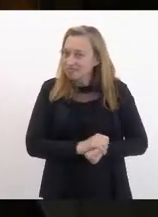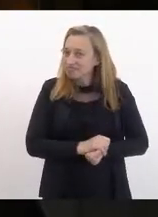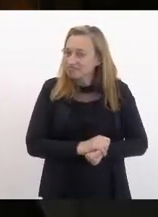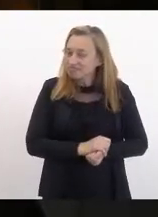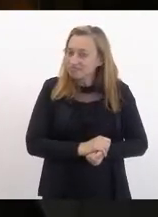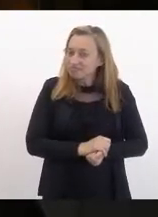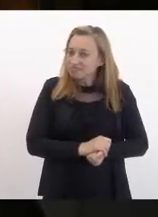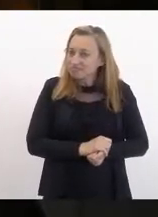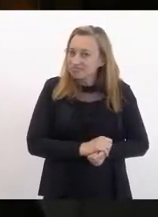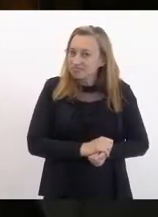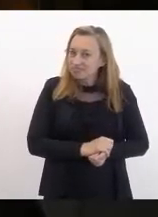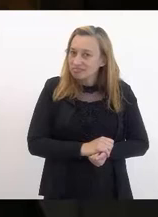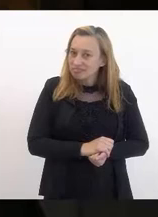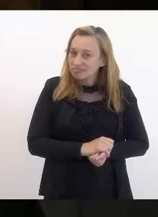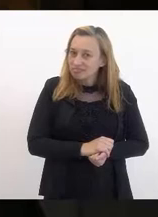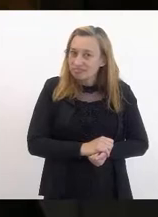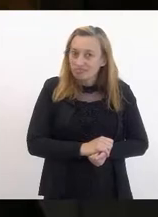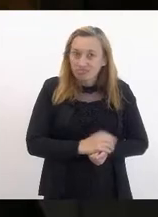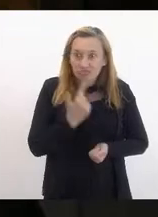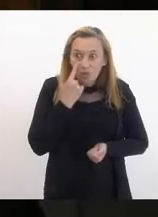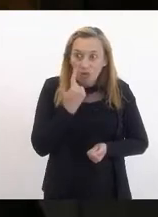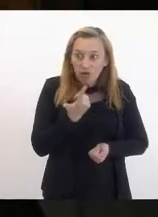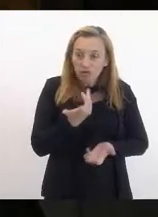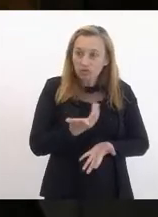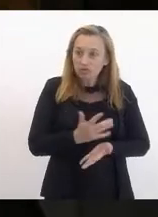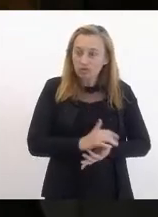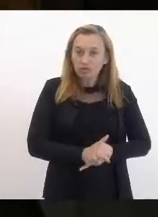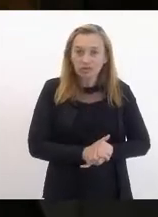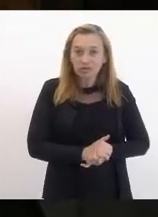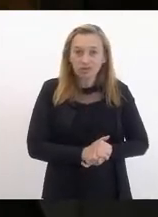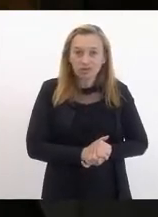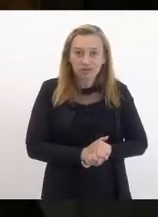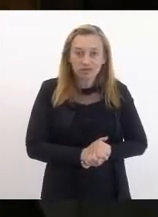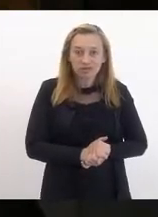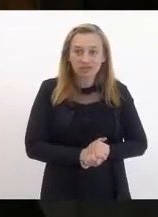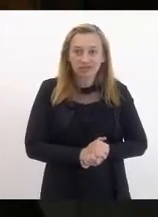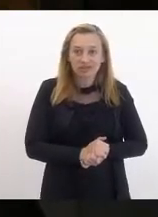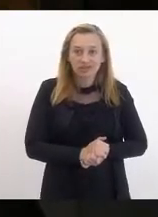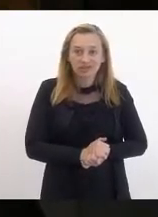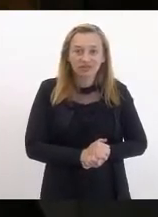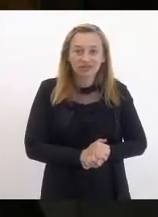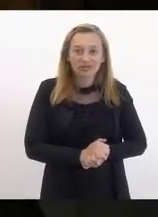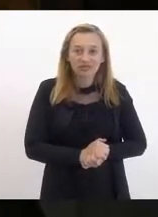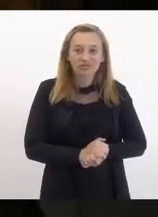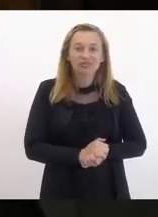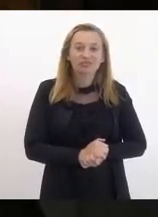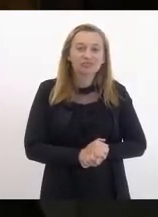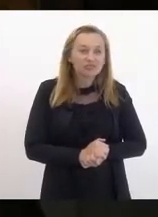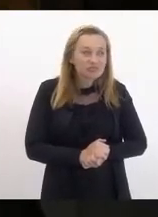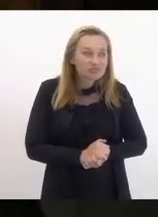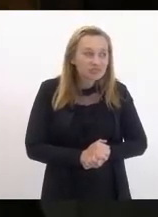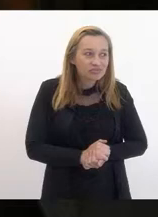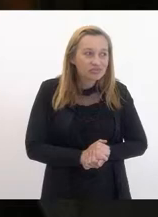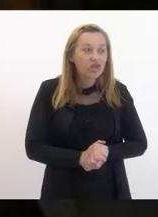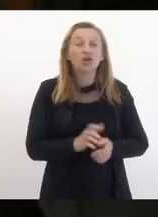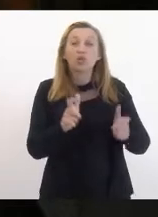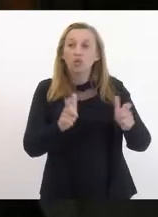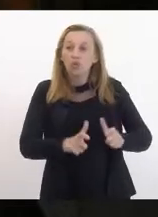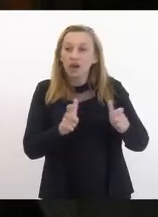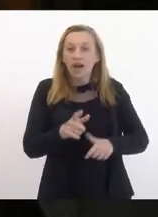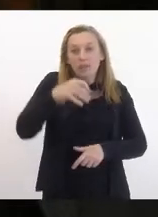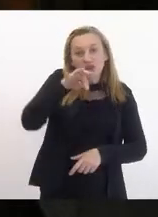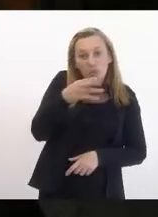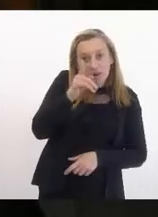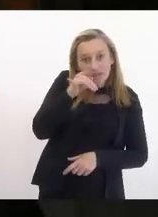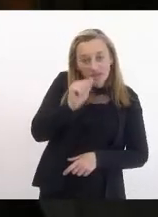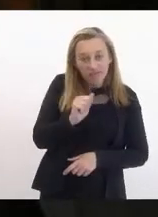para que seja contratado um plano de saneamento básico para a região